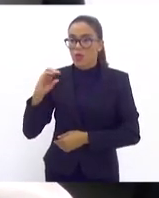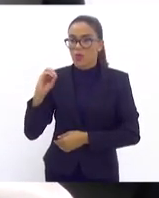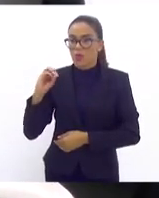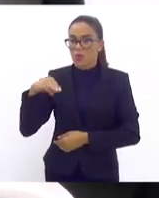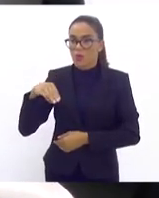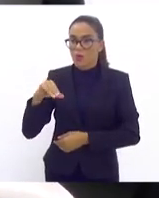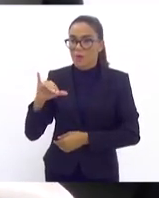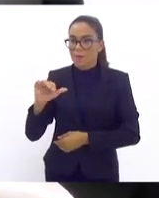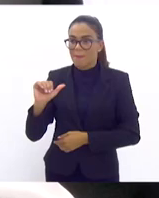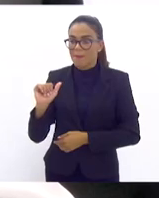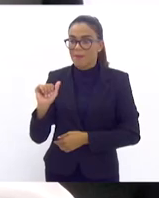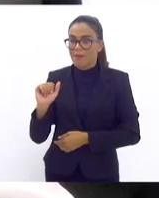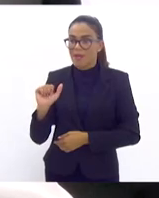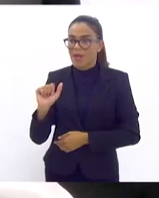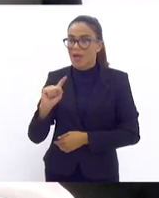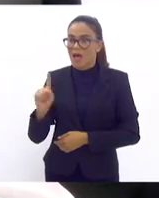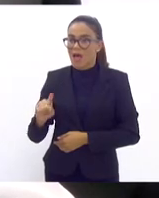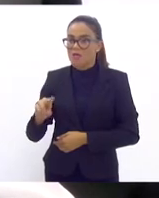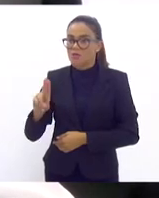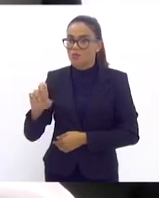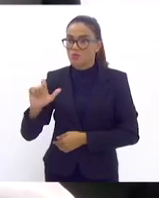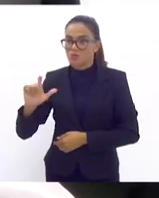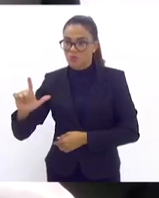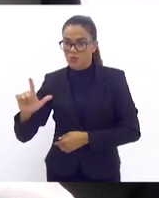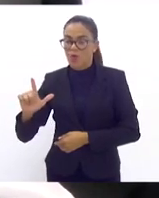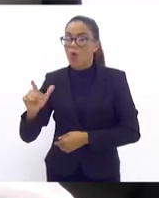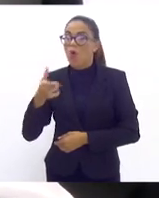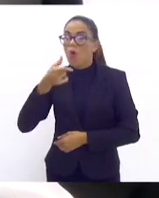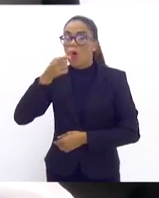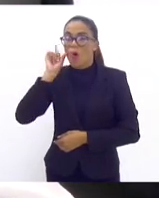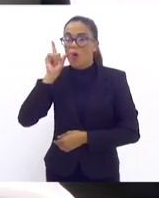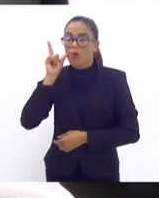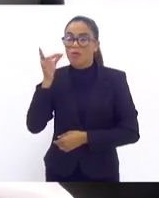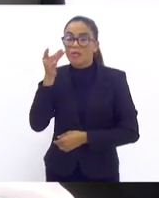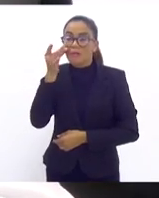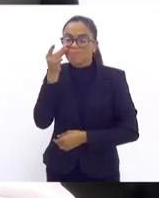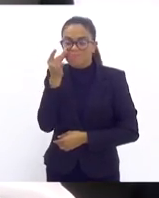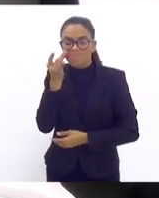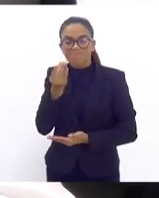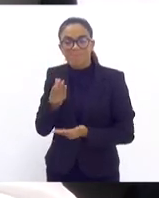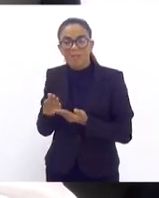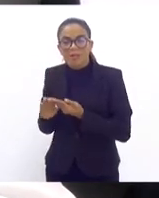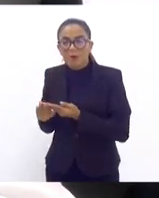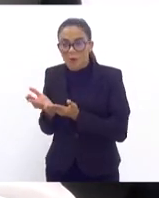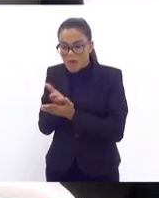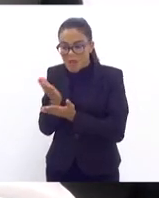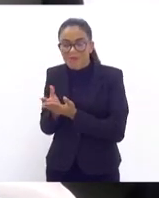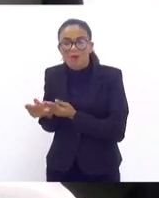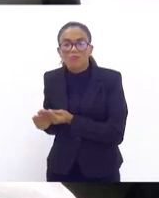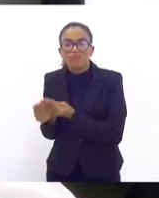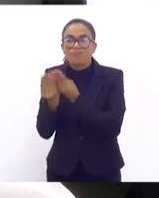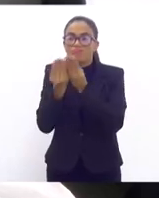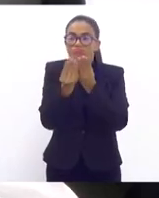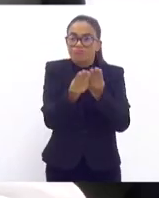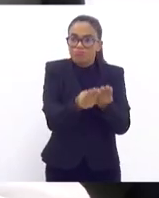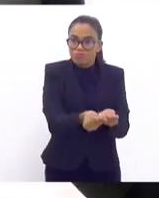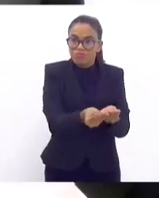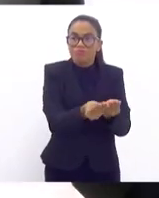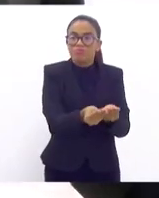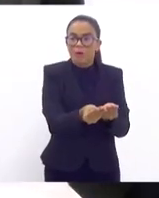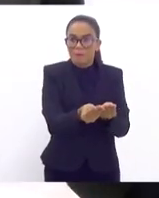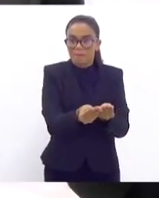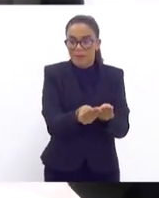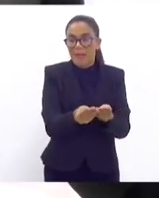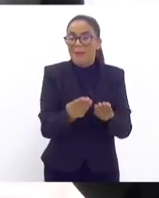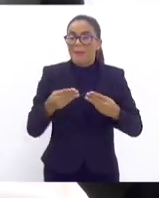ontem eu tive a oportunidade de entregar pessoalmente nas mãos da ministra Tereza, que é a ministra de Aquicultura e Pesca. Aqui